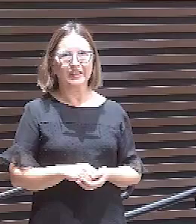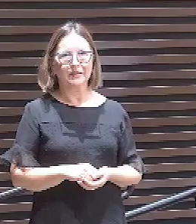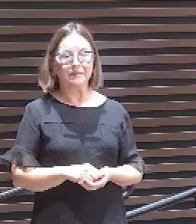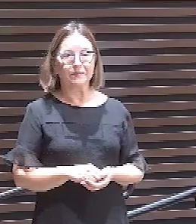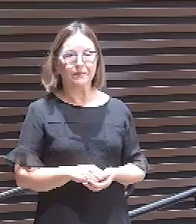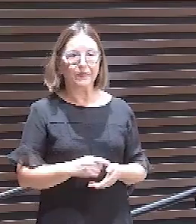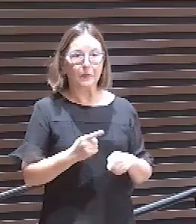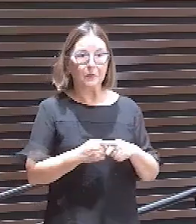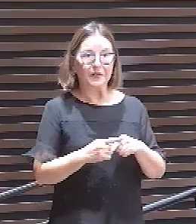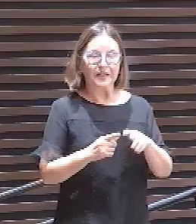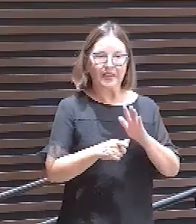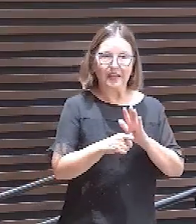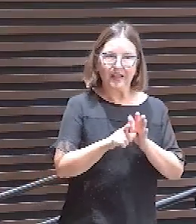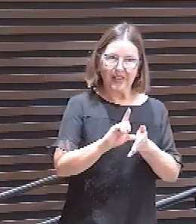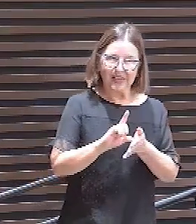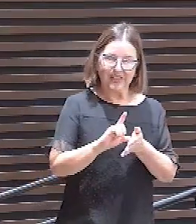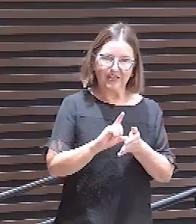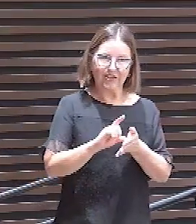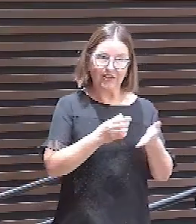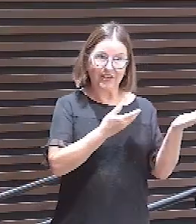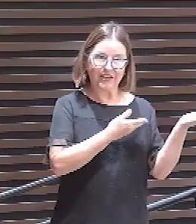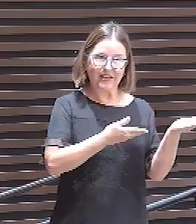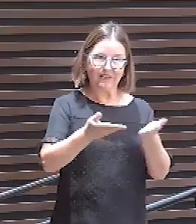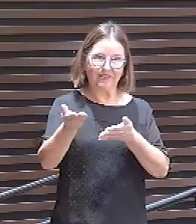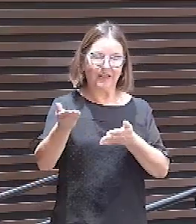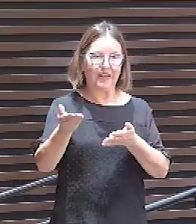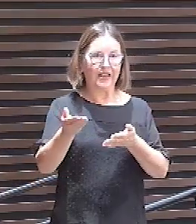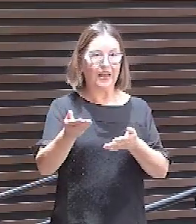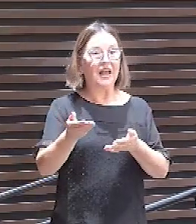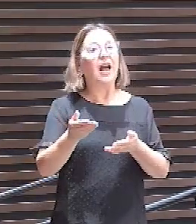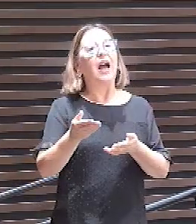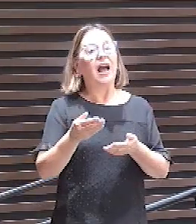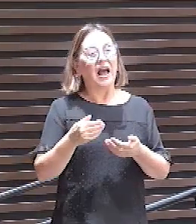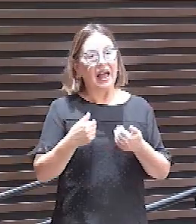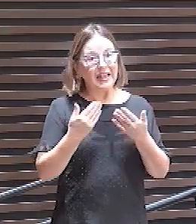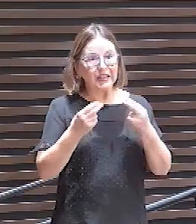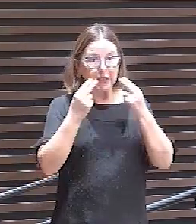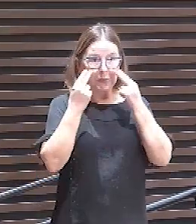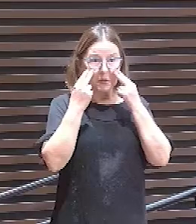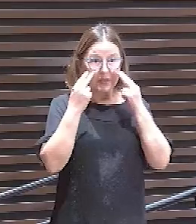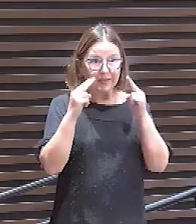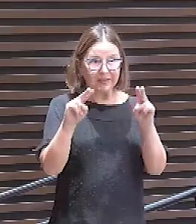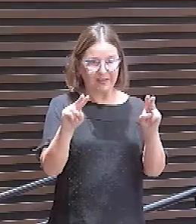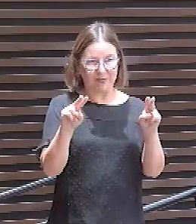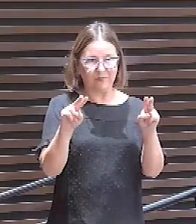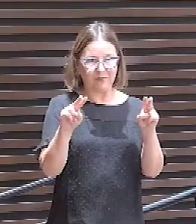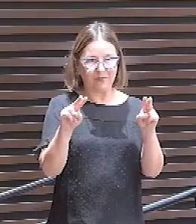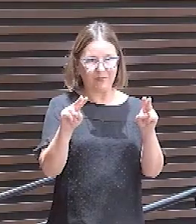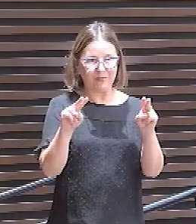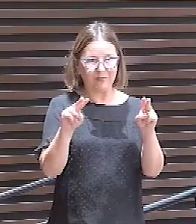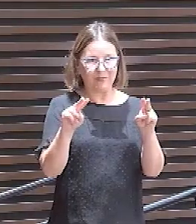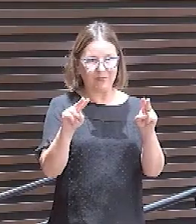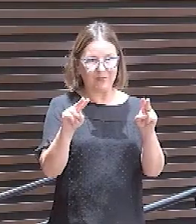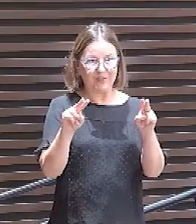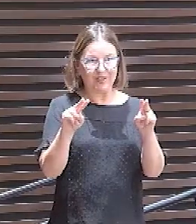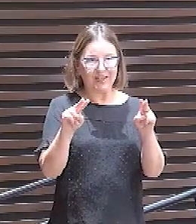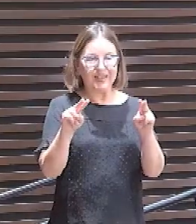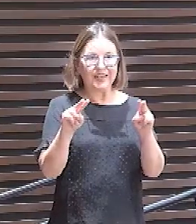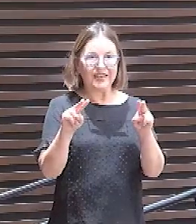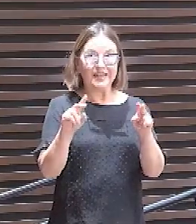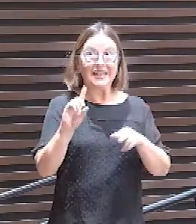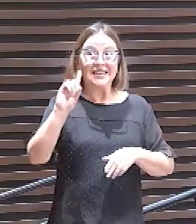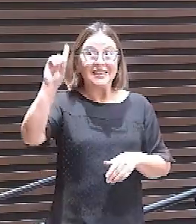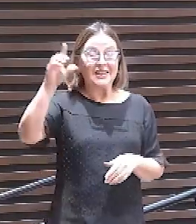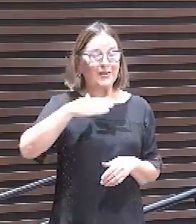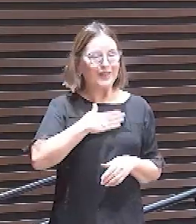Pois antes da sua trasladação obteve testemunho de haver agradado a Deus.